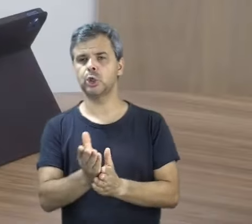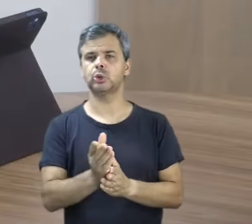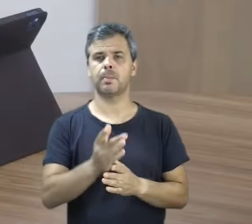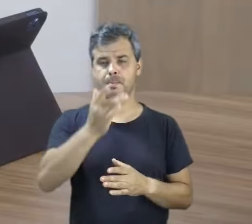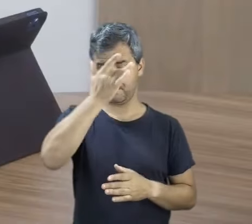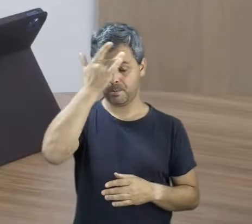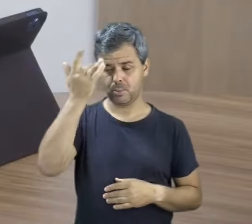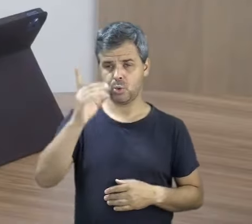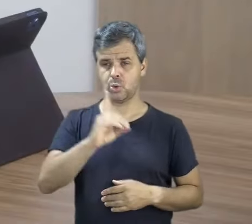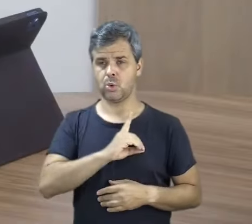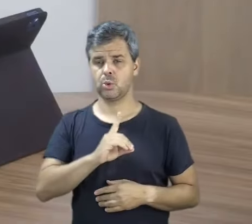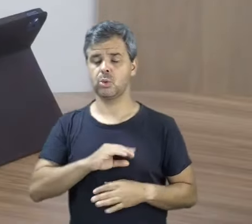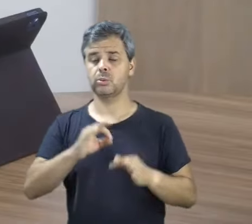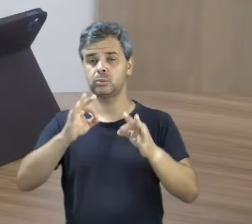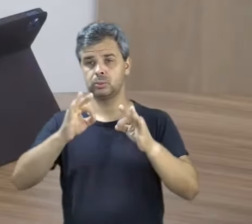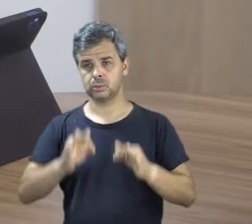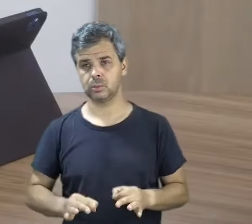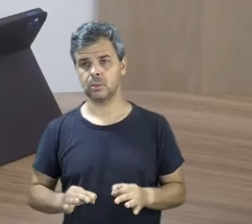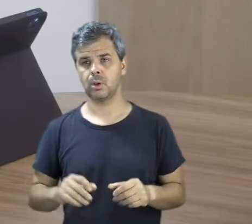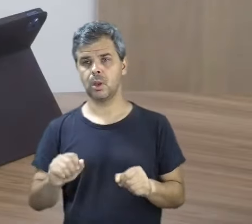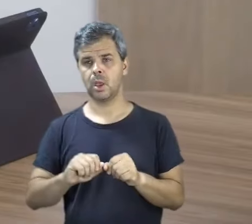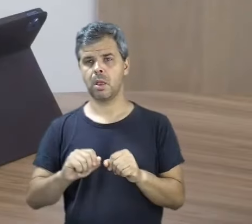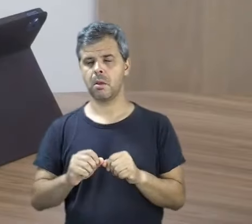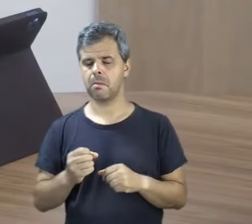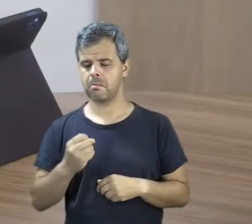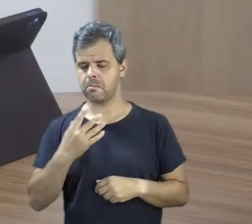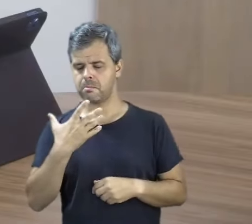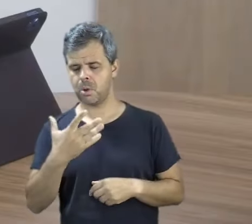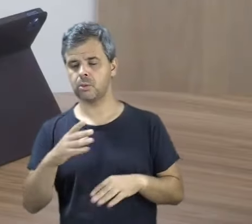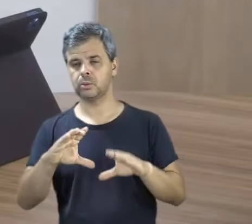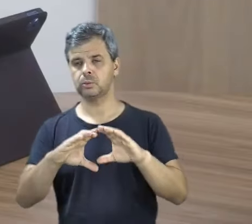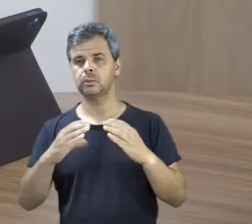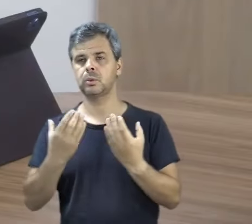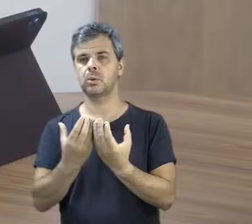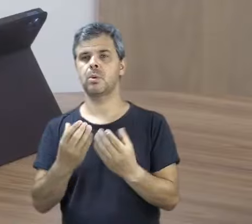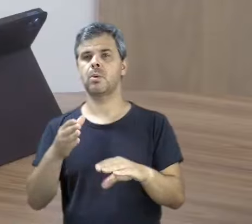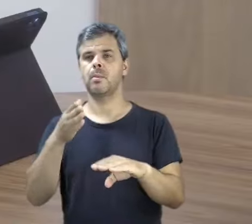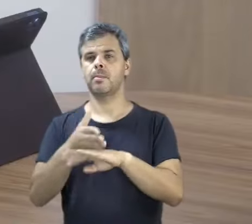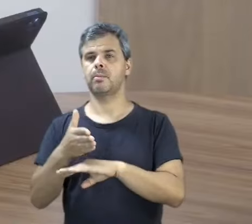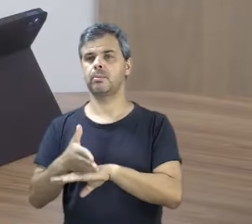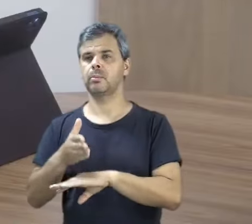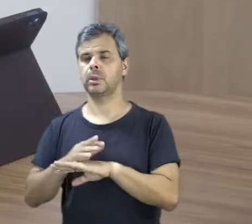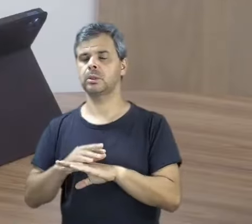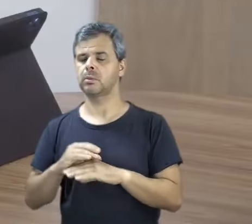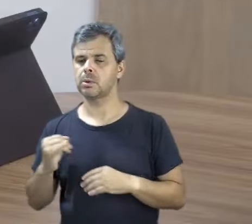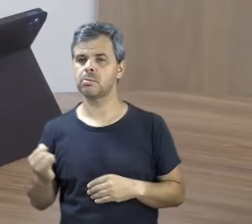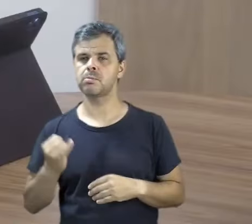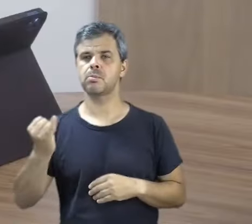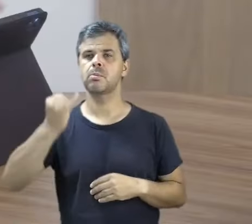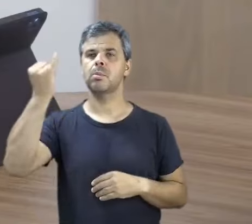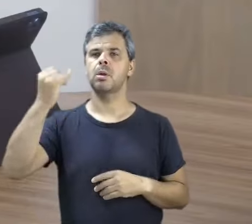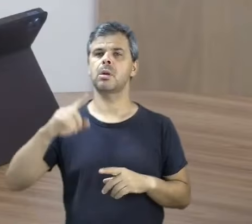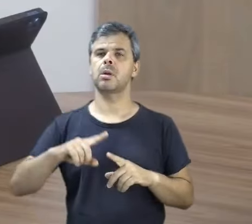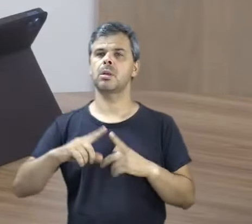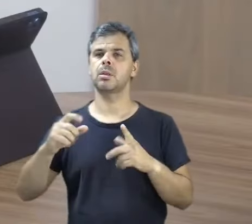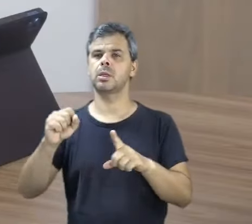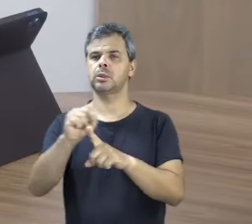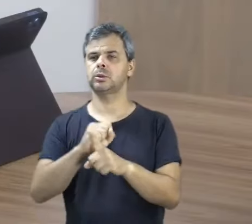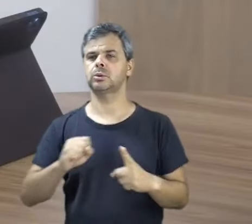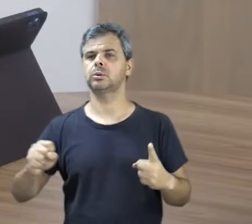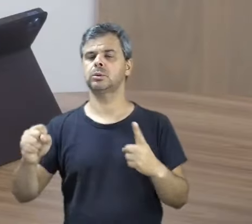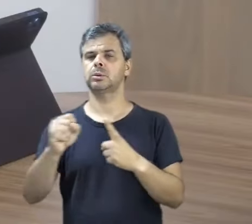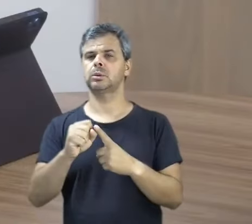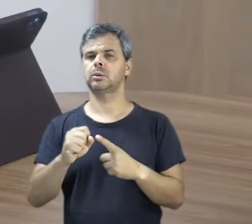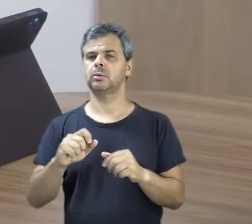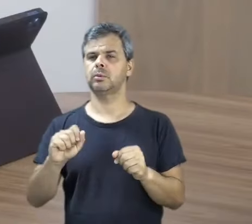delegações, e tudo deu certo e fizemos uma belíssima conferência com a participação significativa, com a sociedade